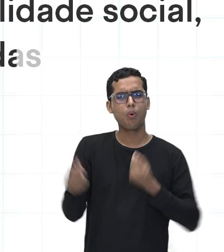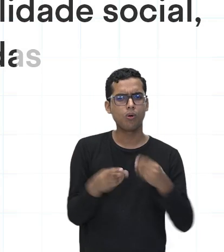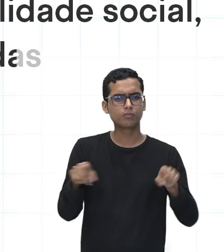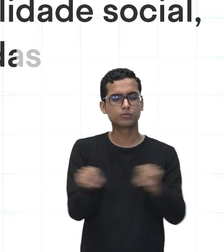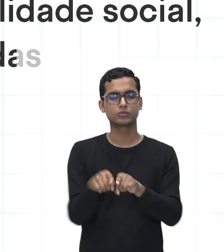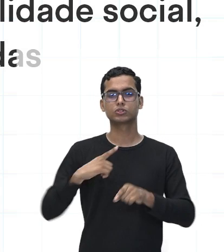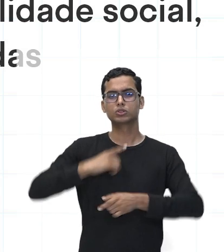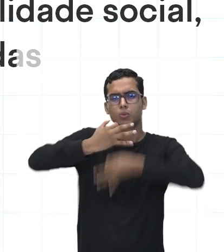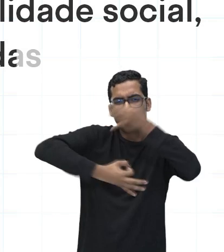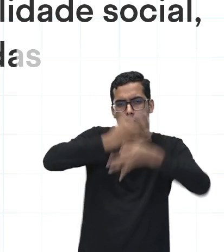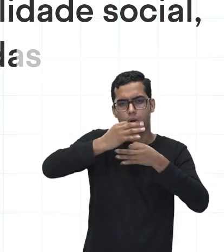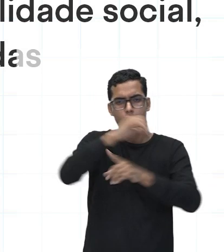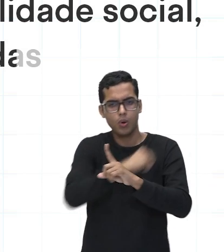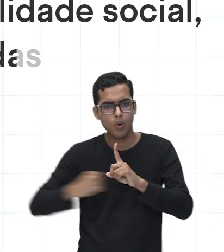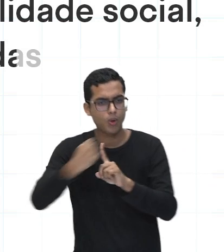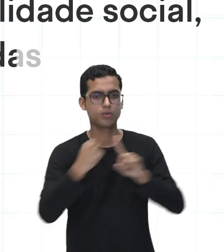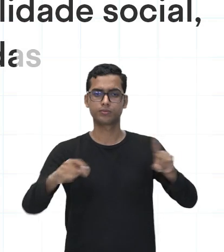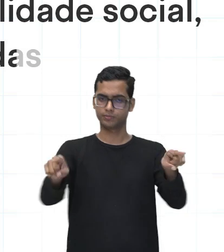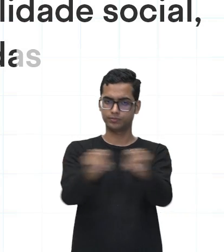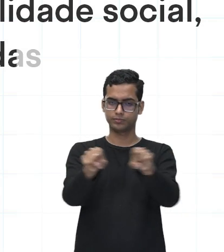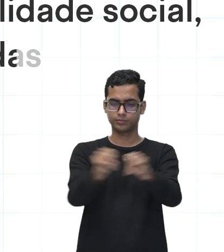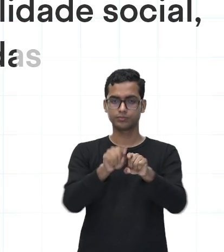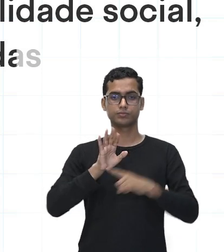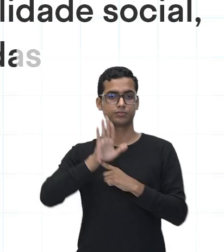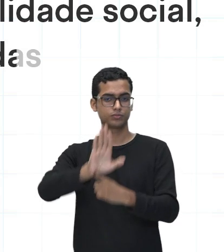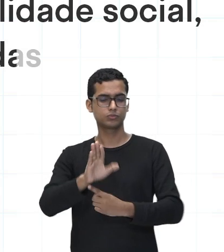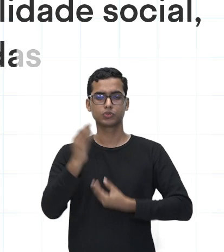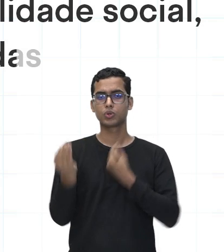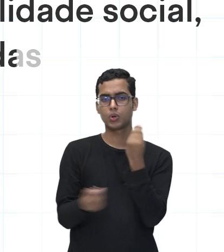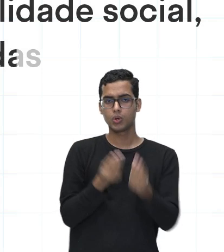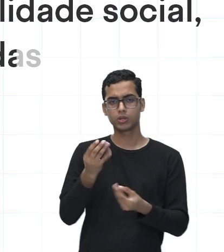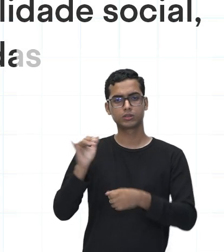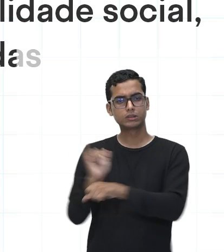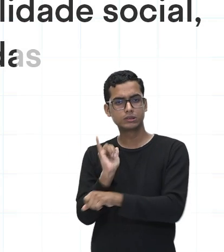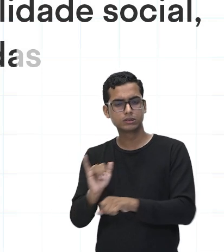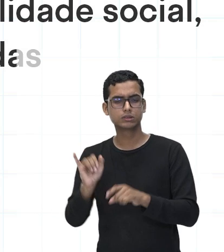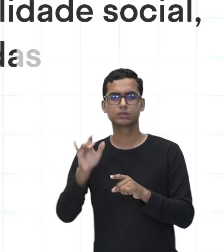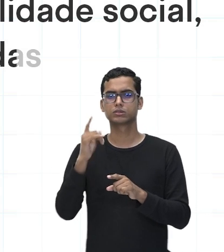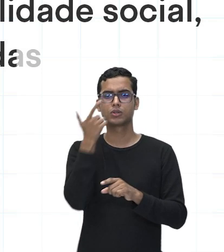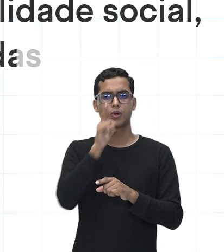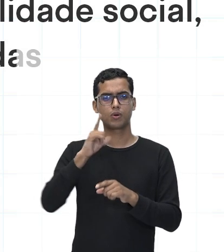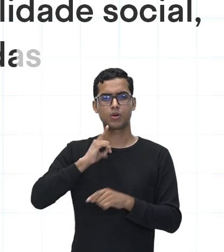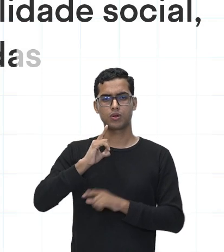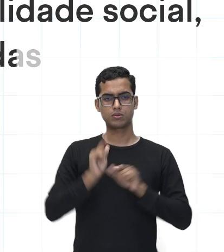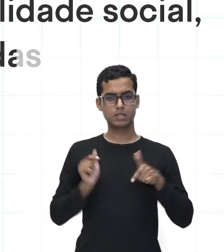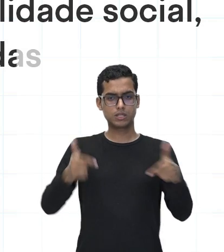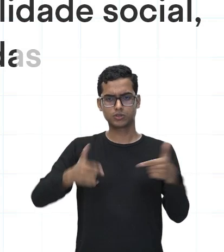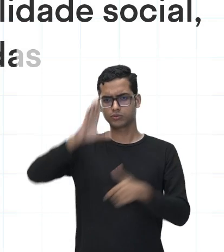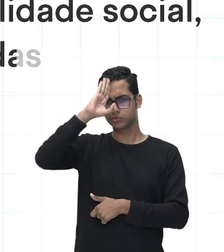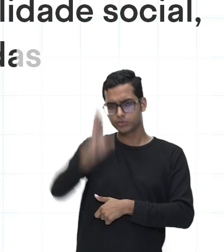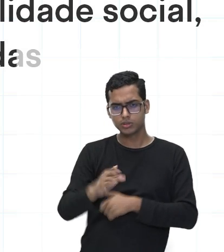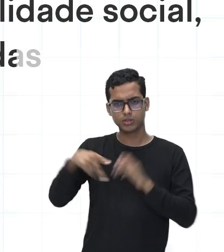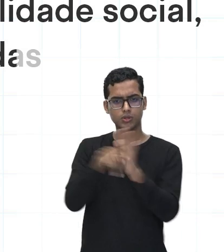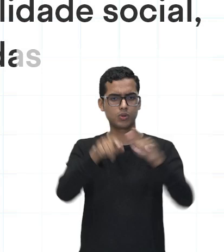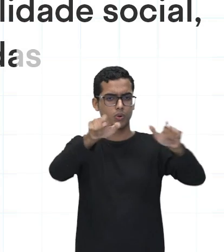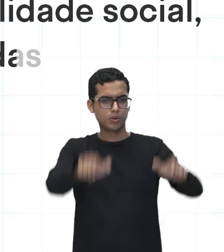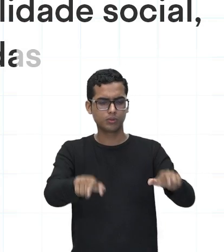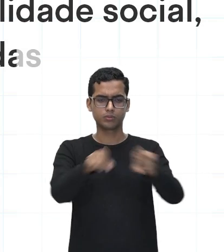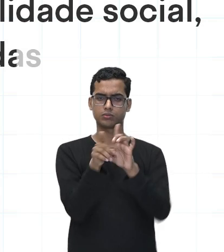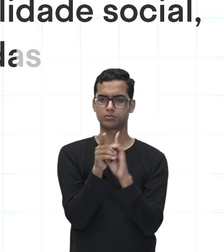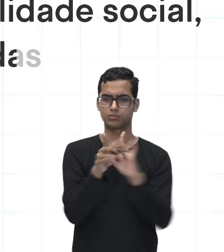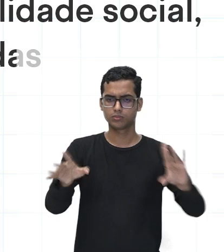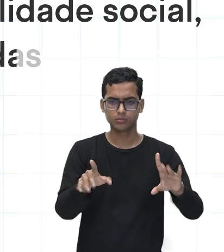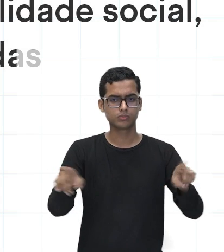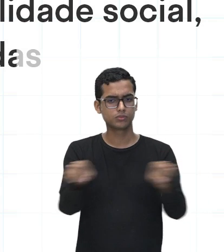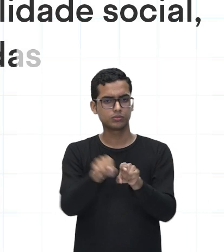de crítica social. E, além disso, é uma maneira de intervenção direta na cidade, democratizando,